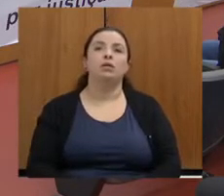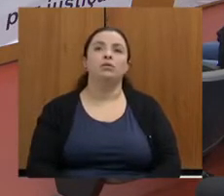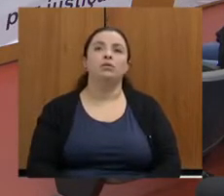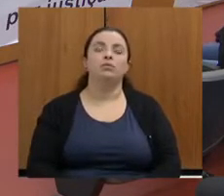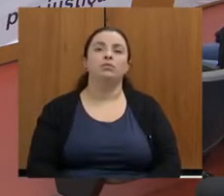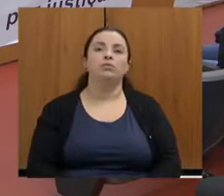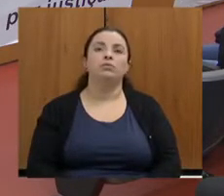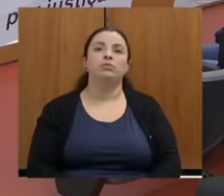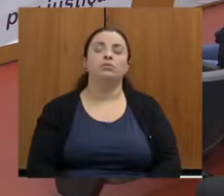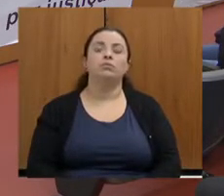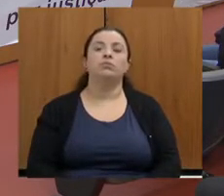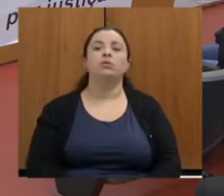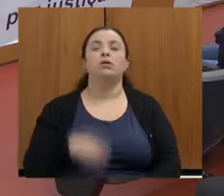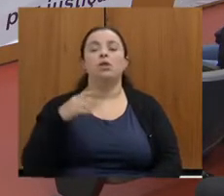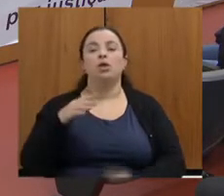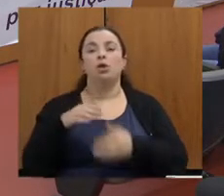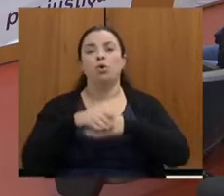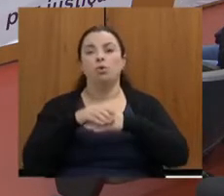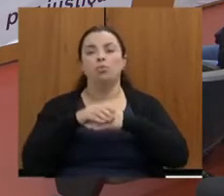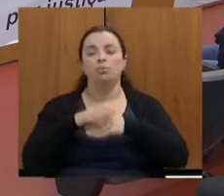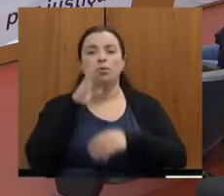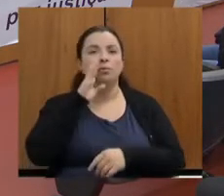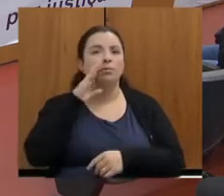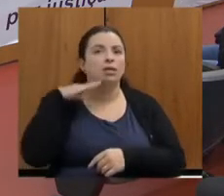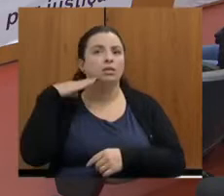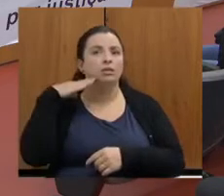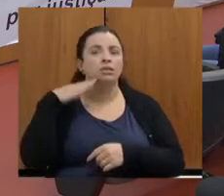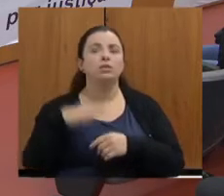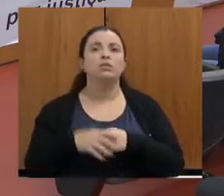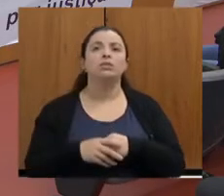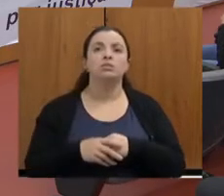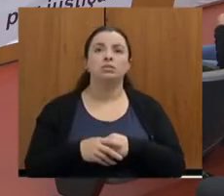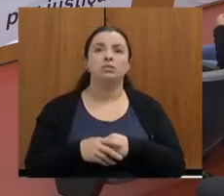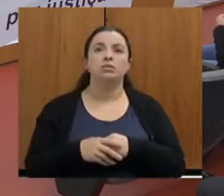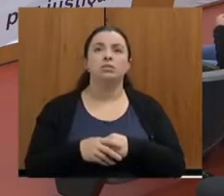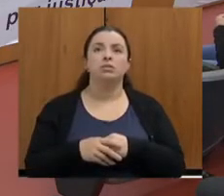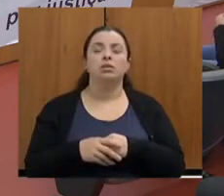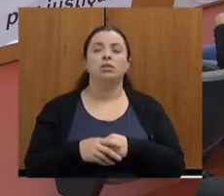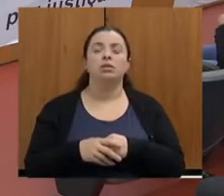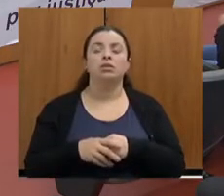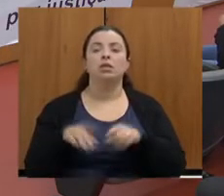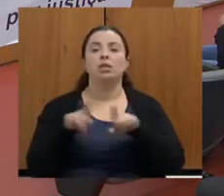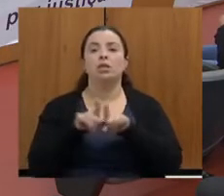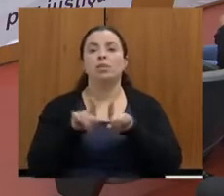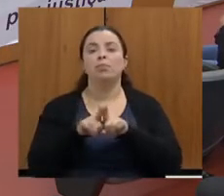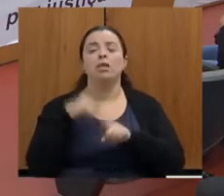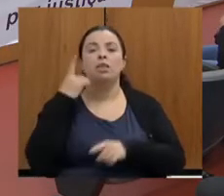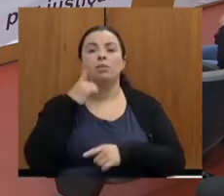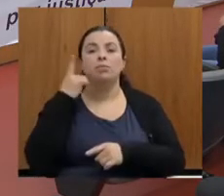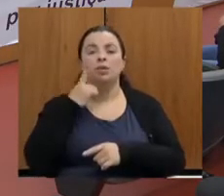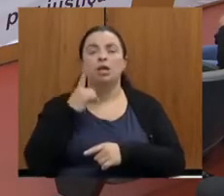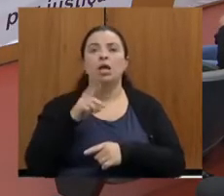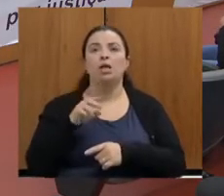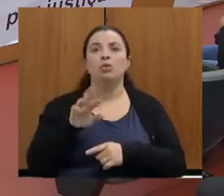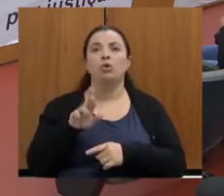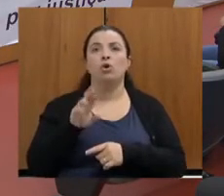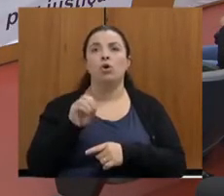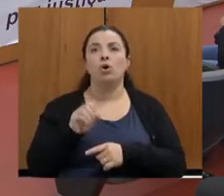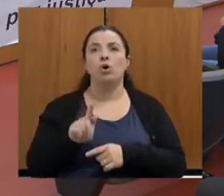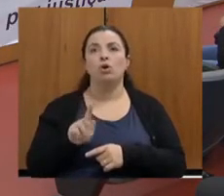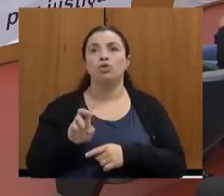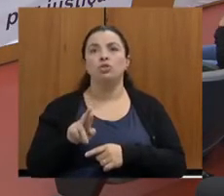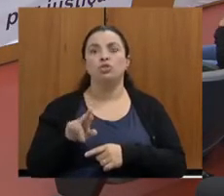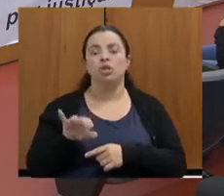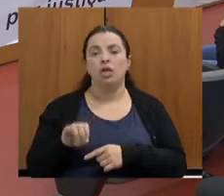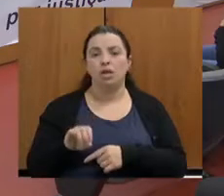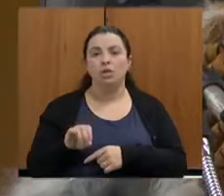Nossa deputada e guerreira nessa casa aqui da Assembleia Legislativa também o deputado federal Rogério Correia que vem acompanhando